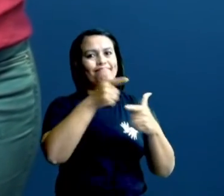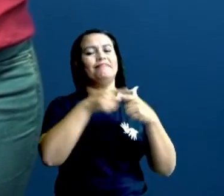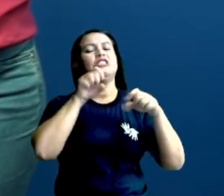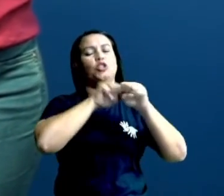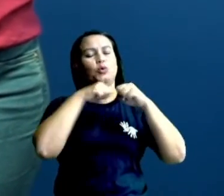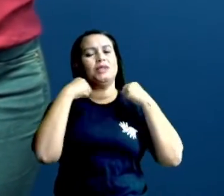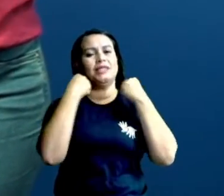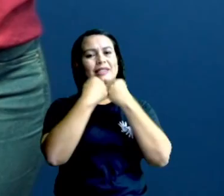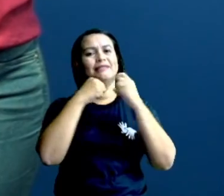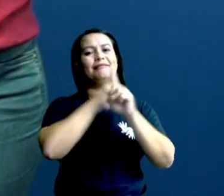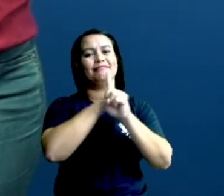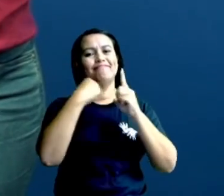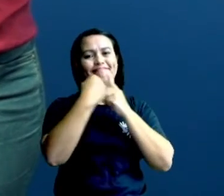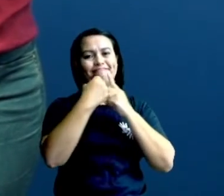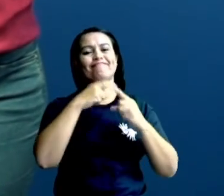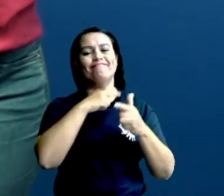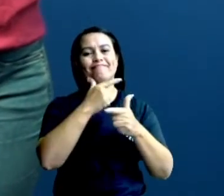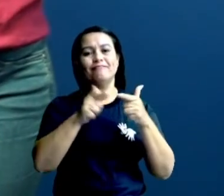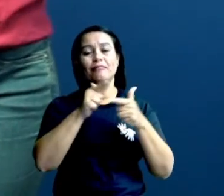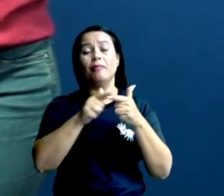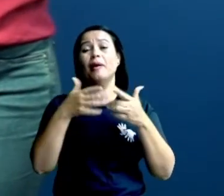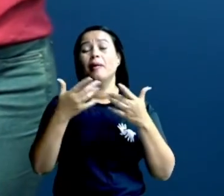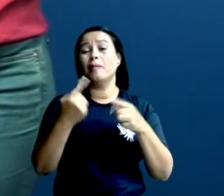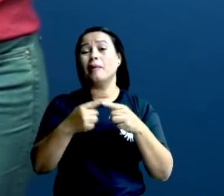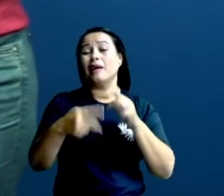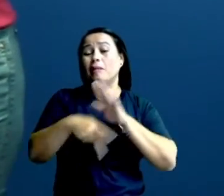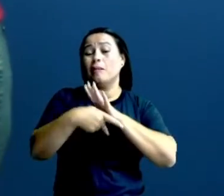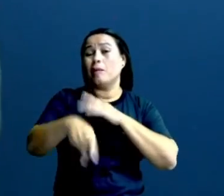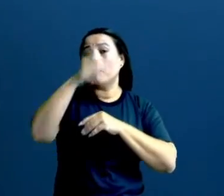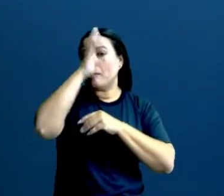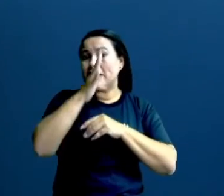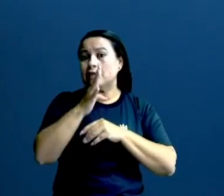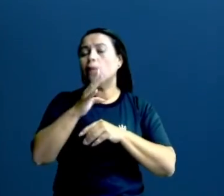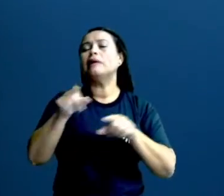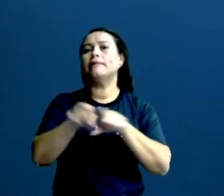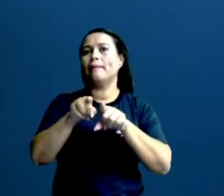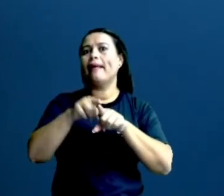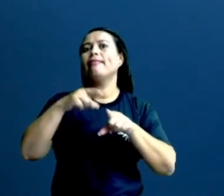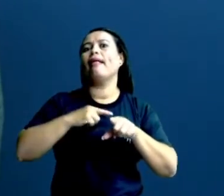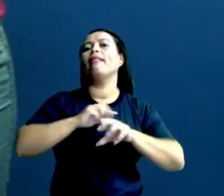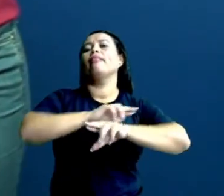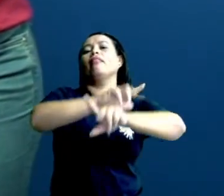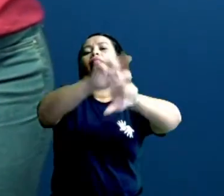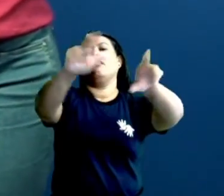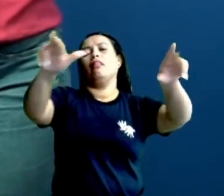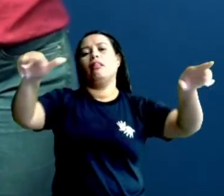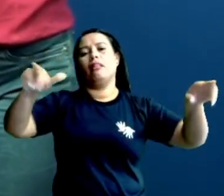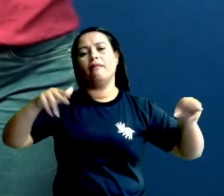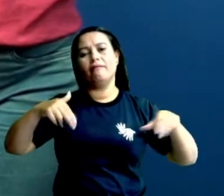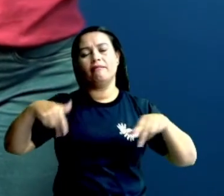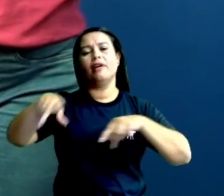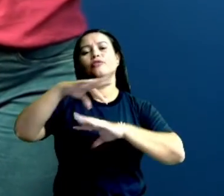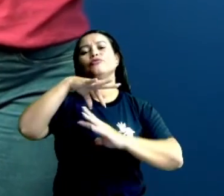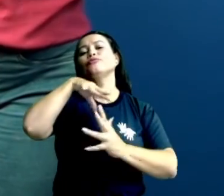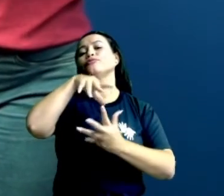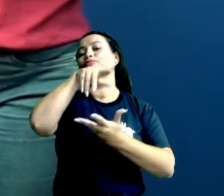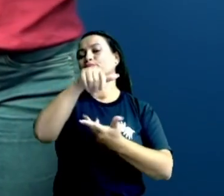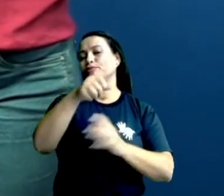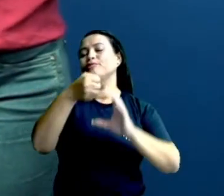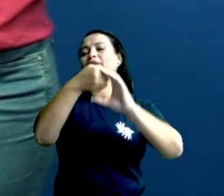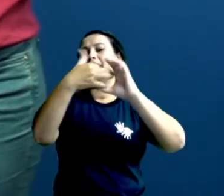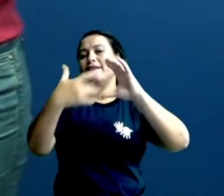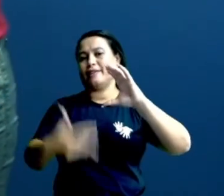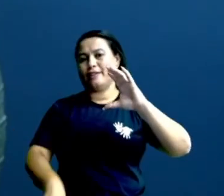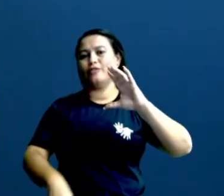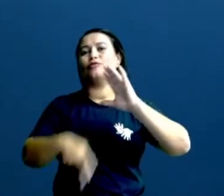grandes centros urbanos. Não só no Brasil, porque a gente está falando de Brasil, mas a gente vai saber que esses problemas também são característicos